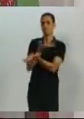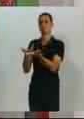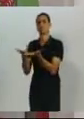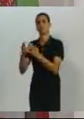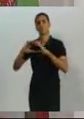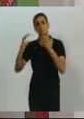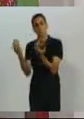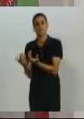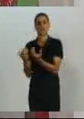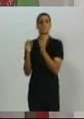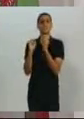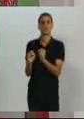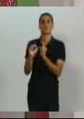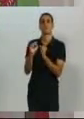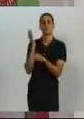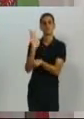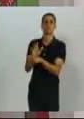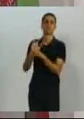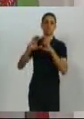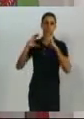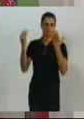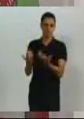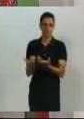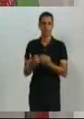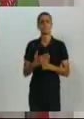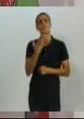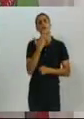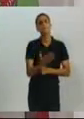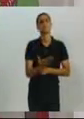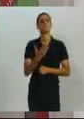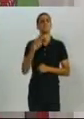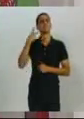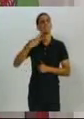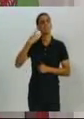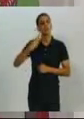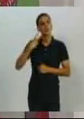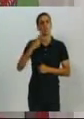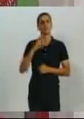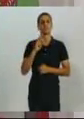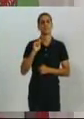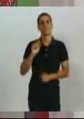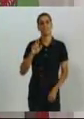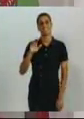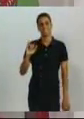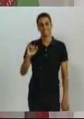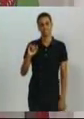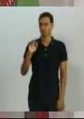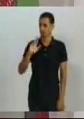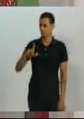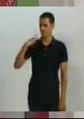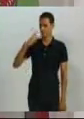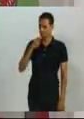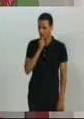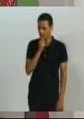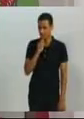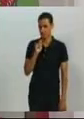atendida. Eu gostaria que nosso nobre vereador, nosso nobre Ari, não é vereador ainda não, Ari,